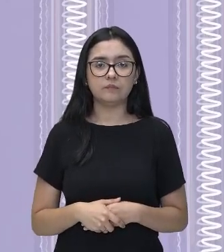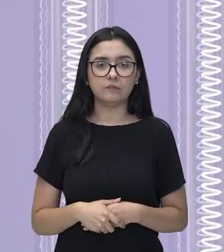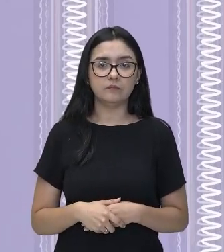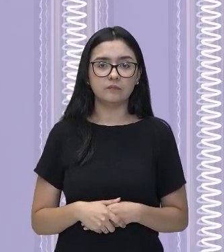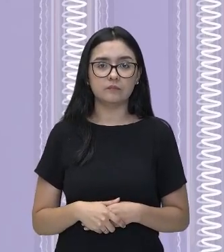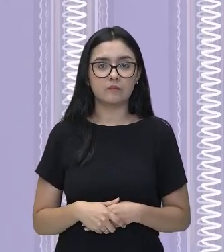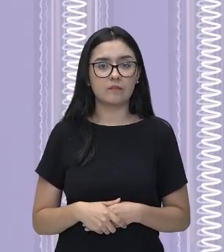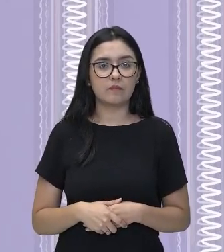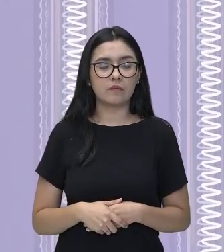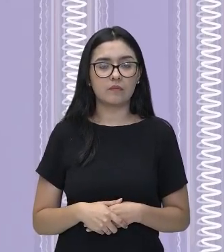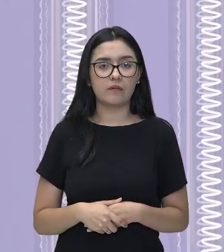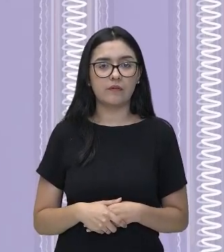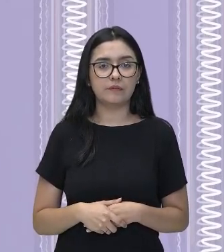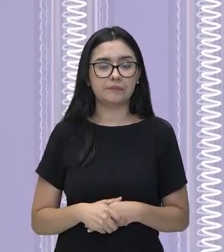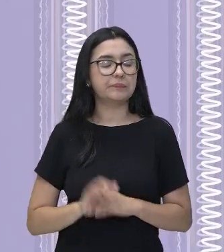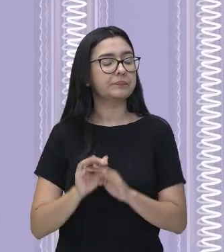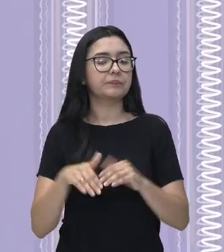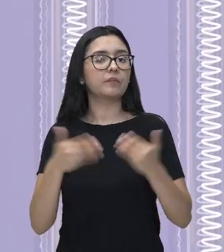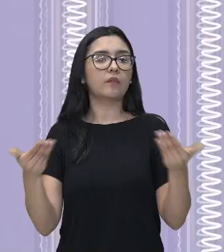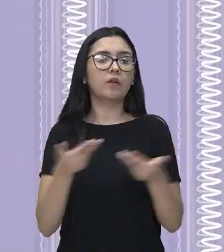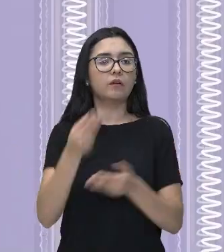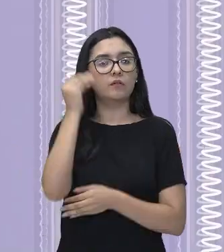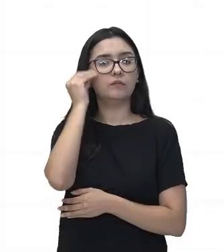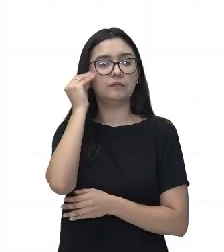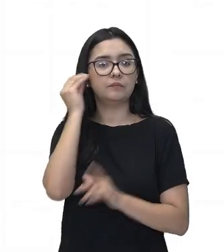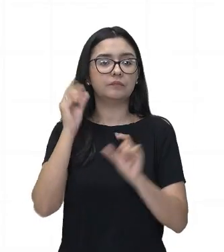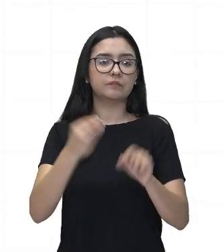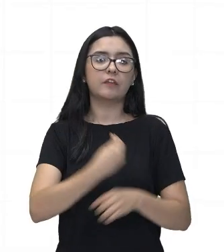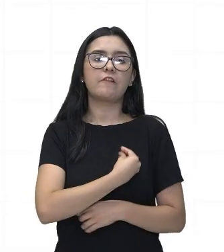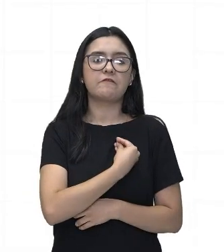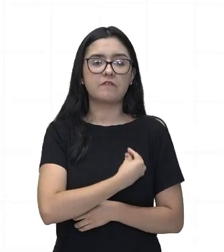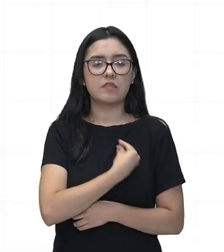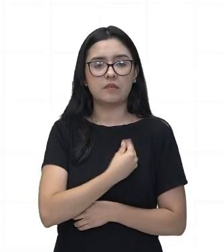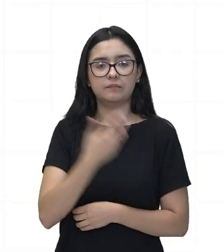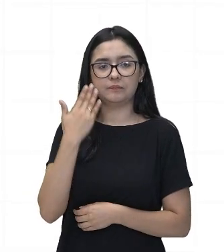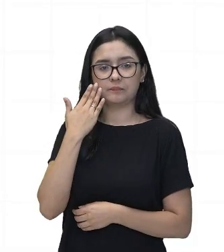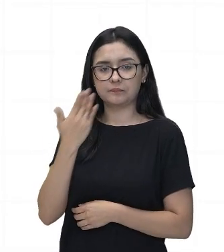humano. Então vamos ver aí a vida.